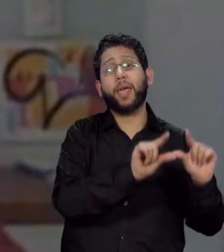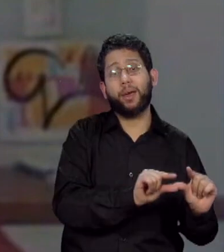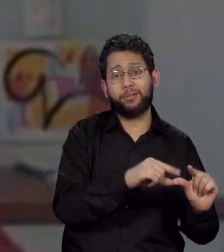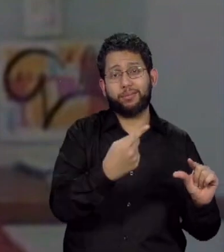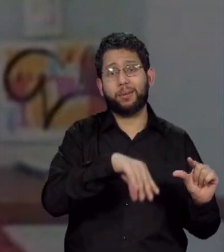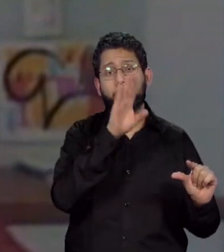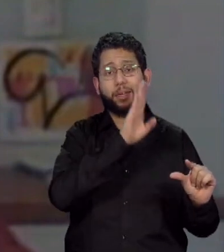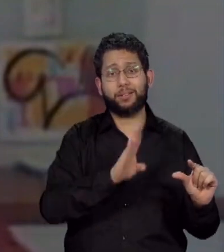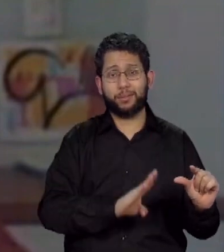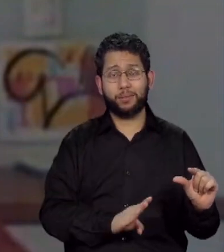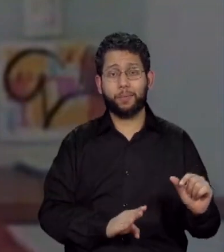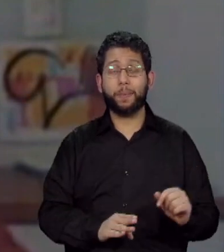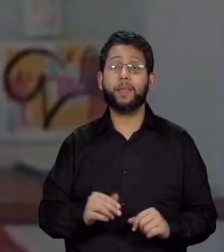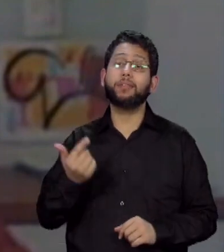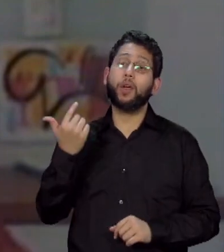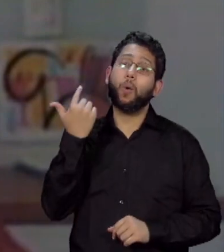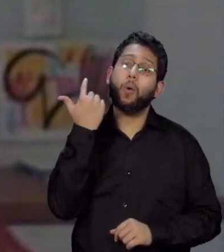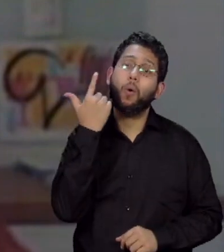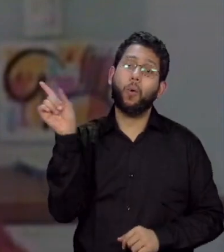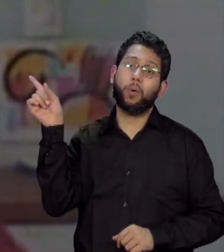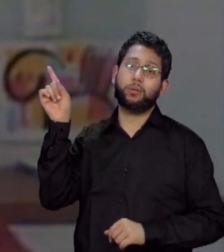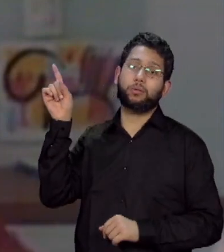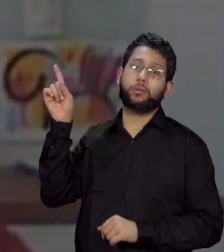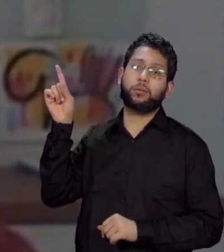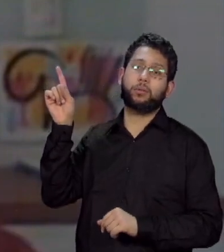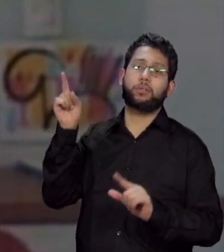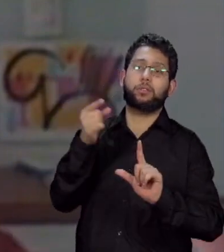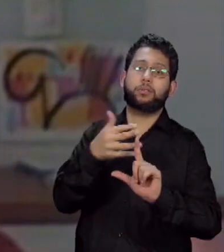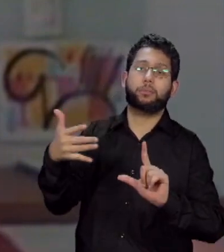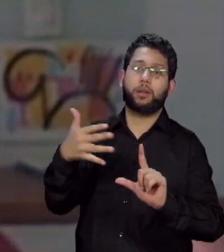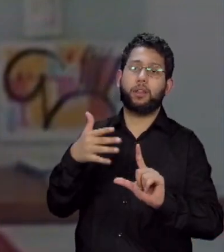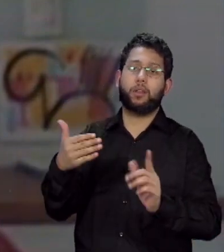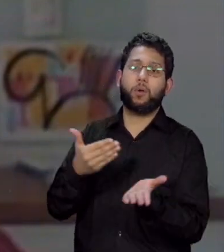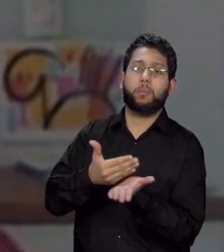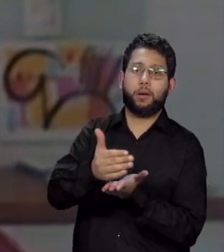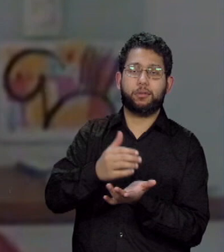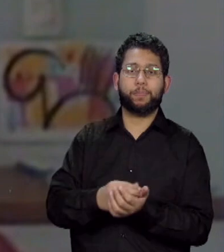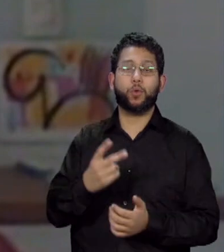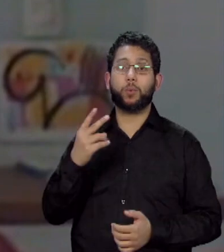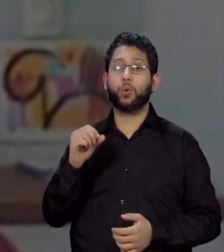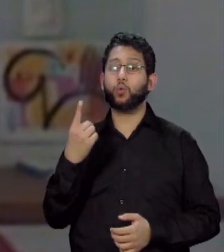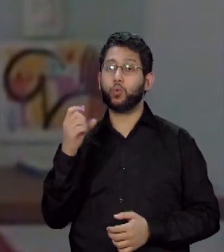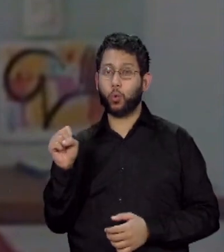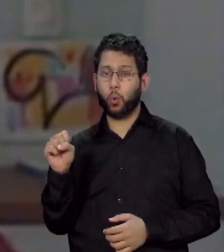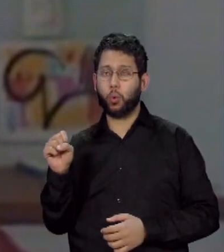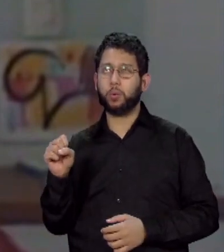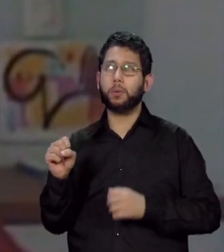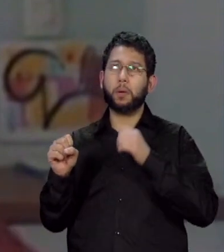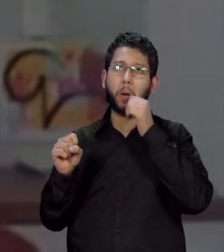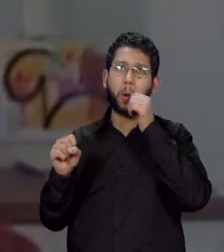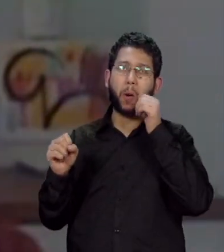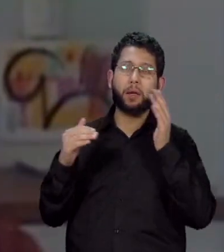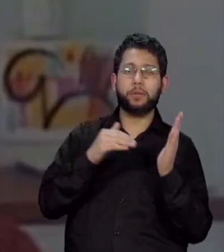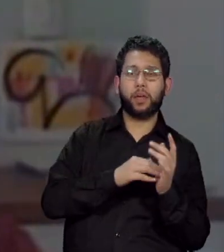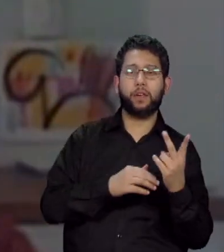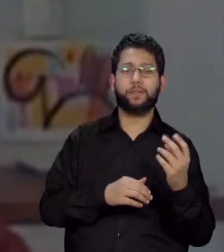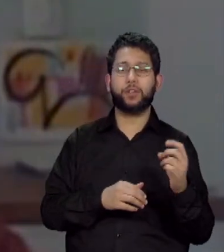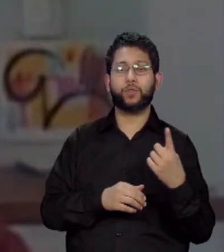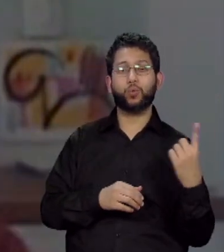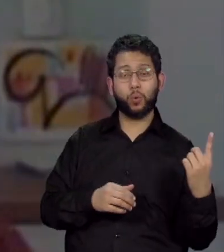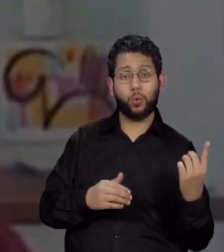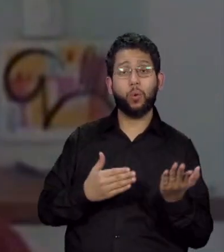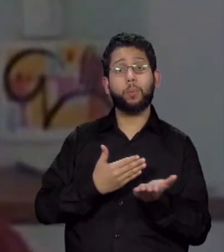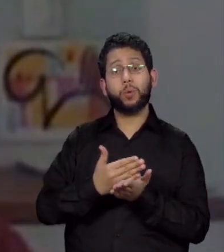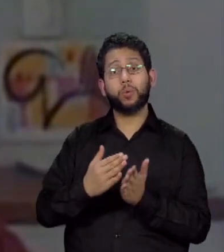e a entrada desses grandes players no país, né, de 2018 para cá, 2021. Uma crise que